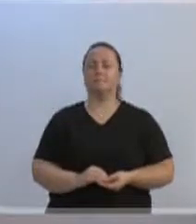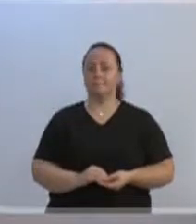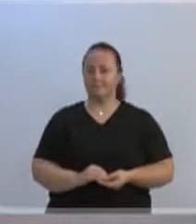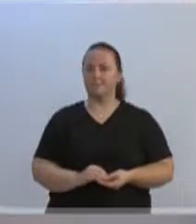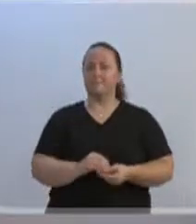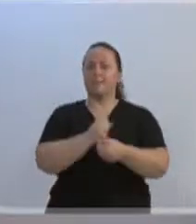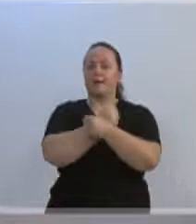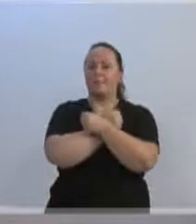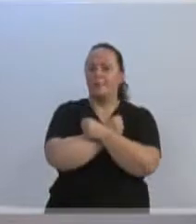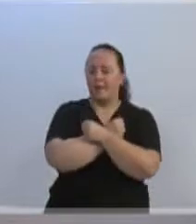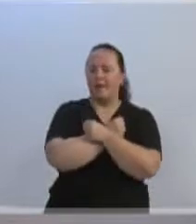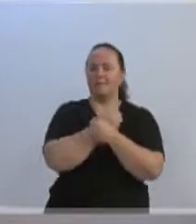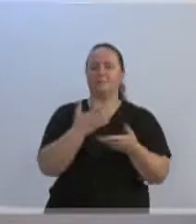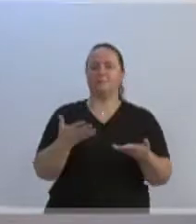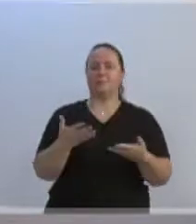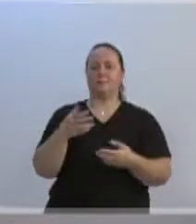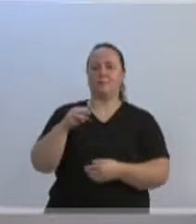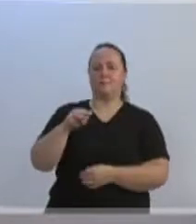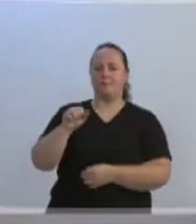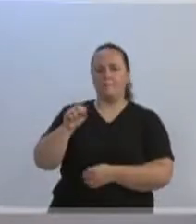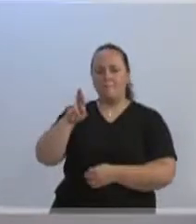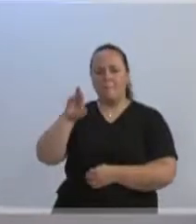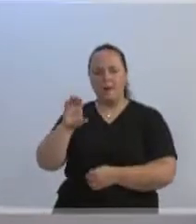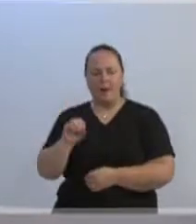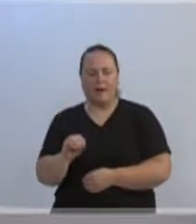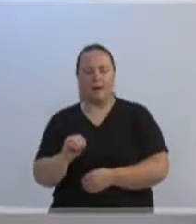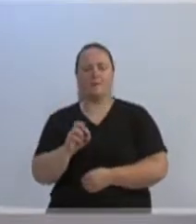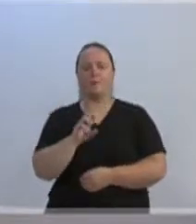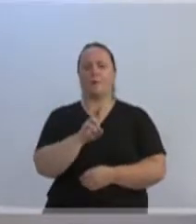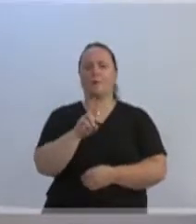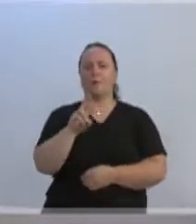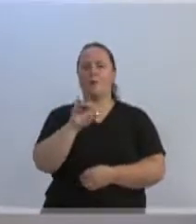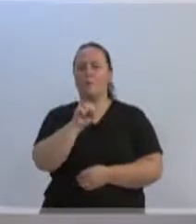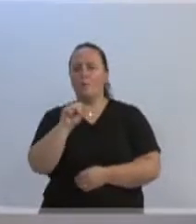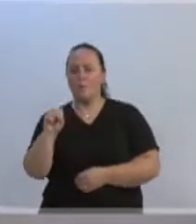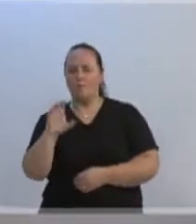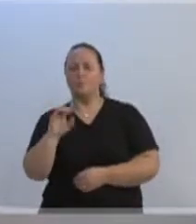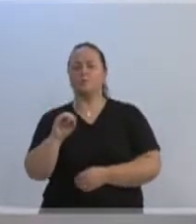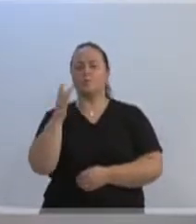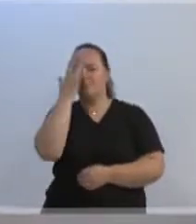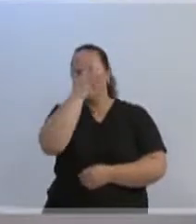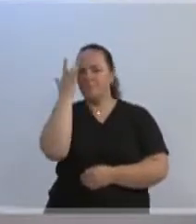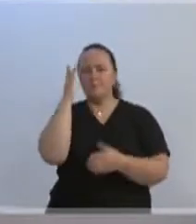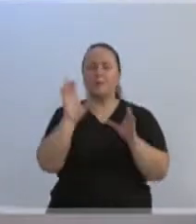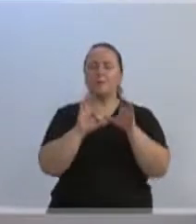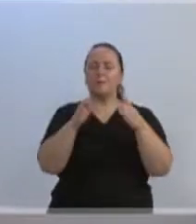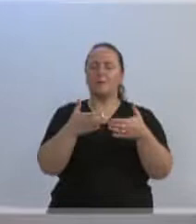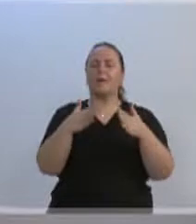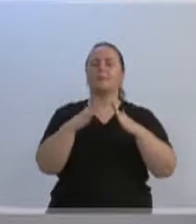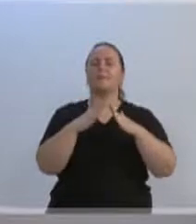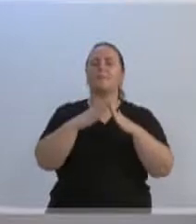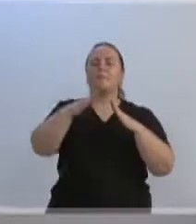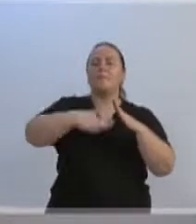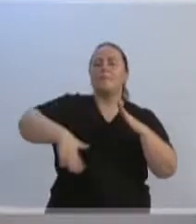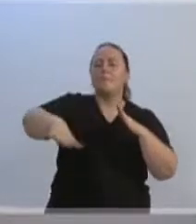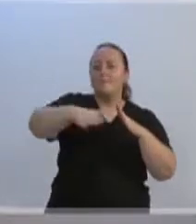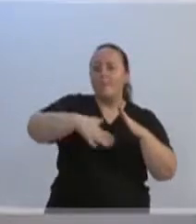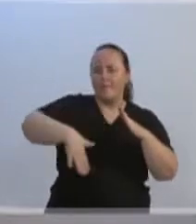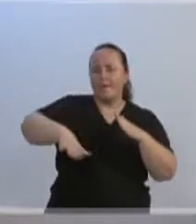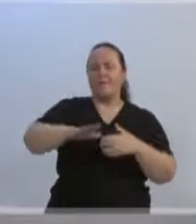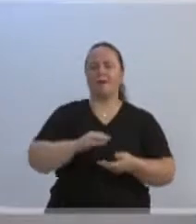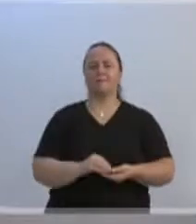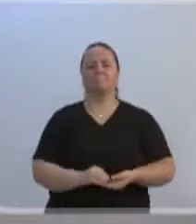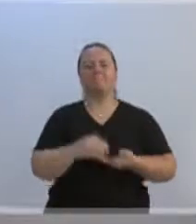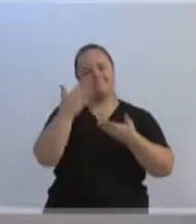almaro alceu russo ea toda a comunidade da rua 30 de agosto e mais uma vez os meus agradecimentos à equipe